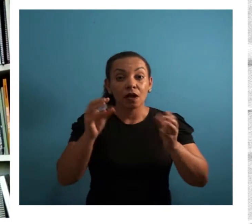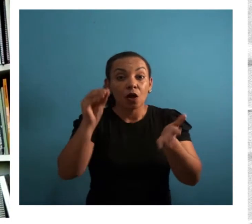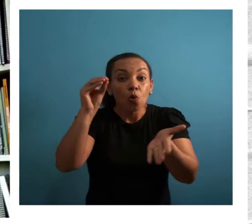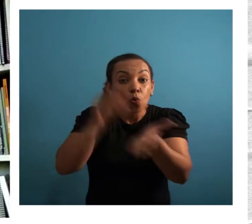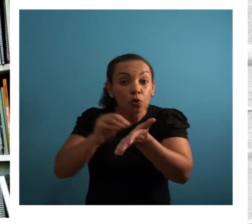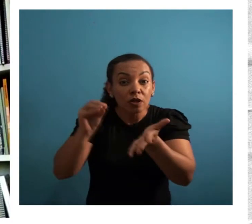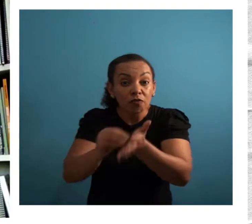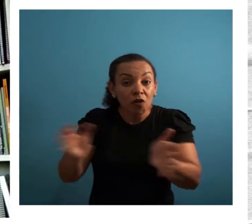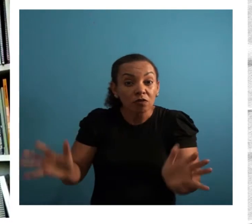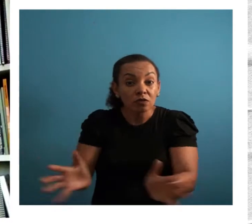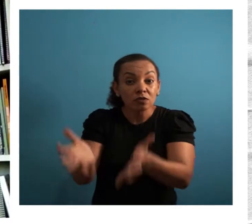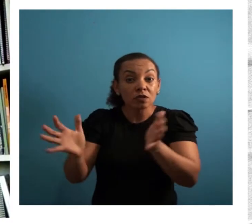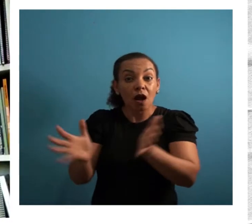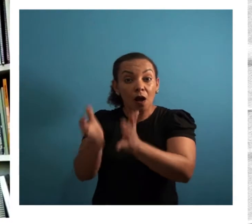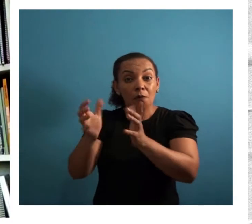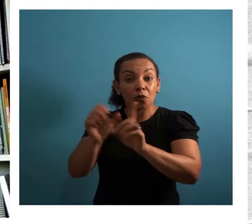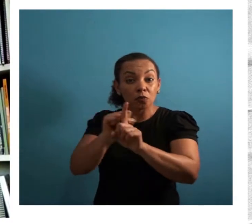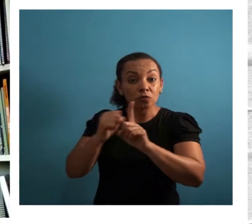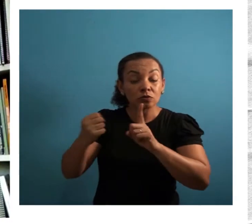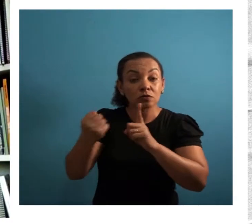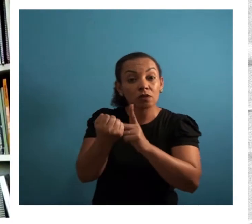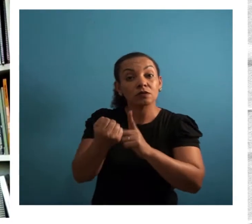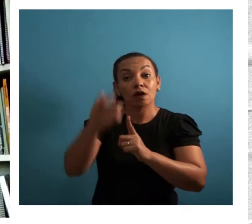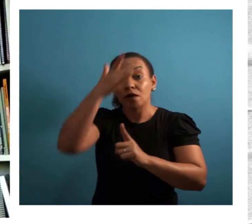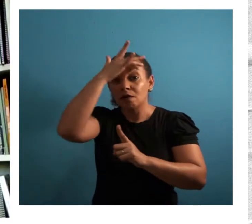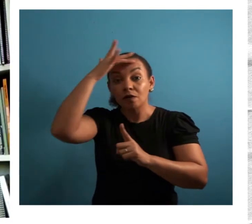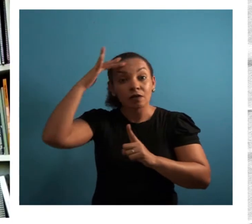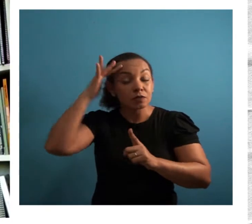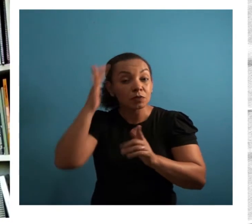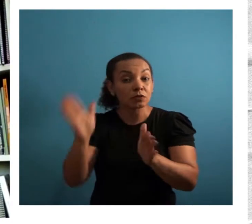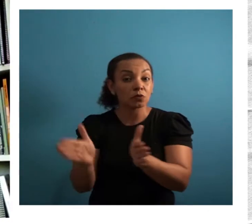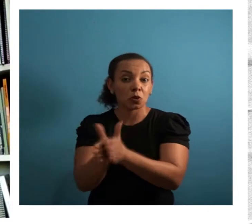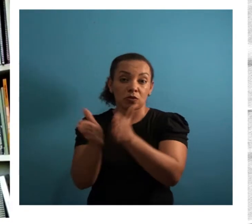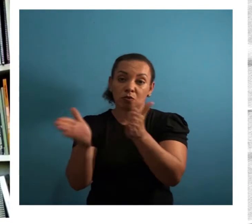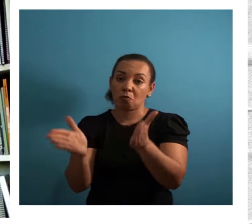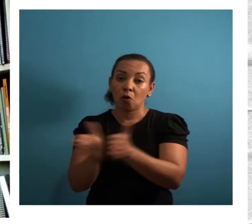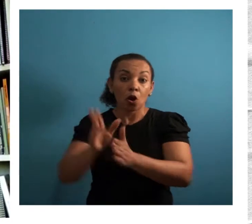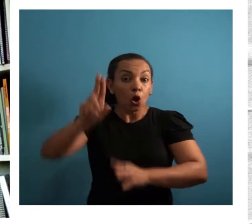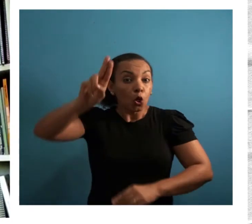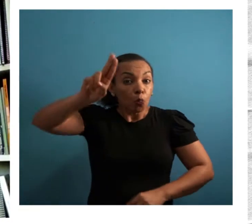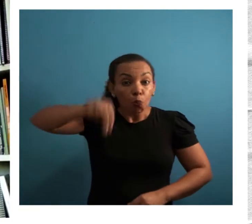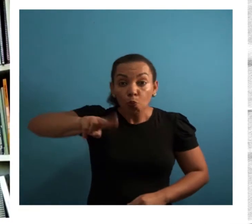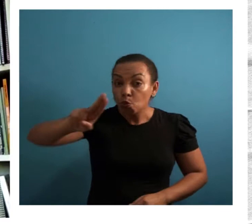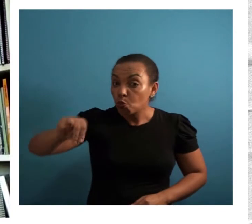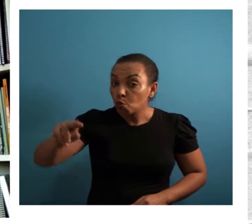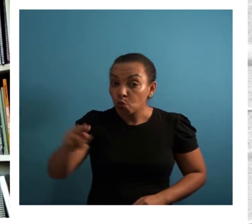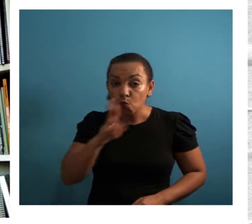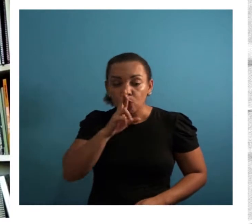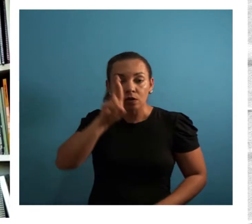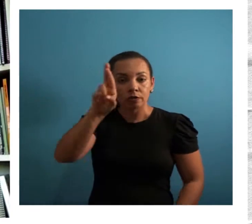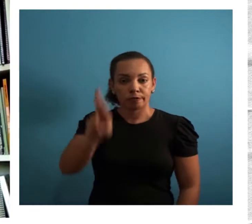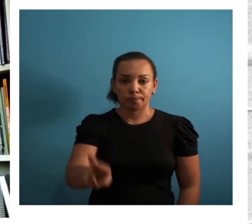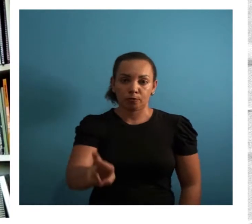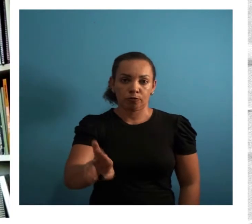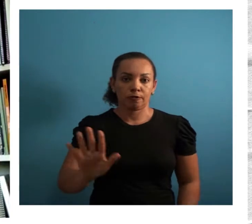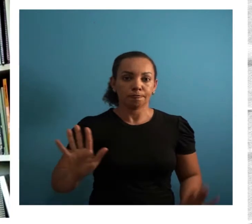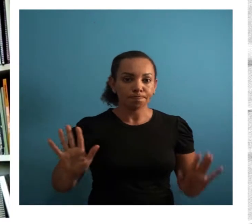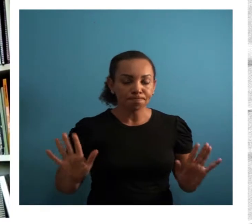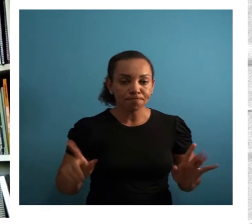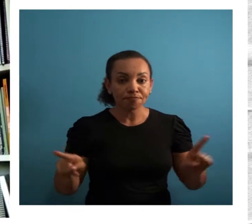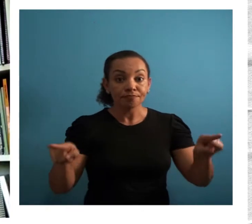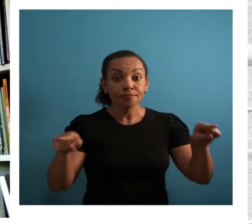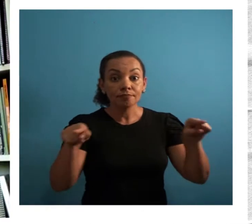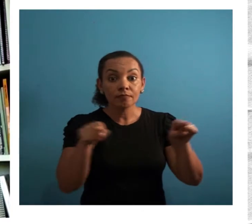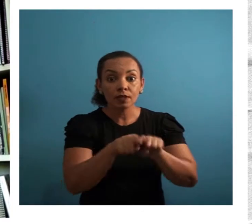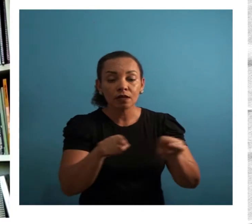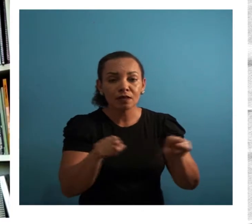capitalista tem com as populações mais pobres e que ao longo dos tempos não foram pagas o e principalmente